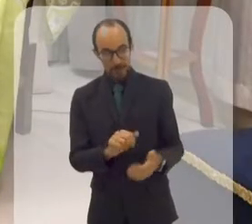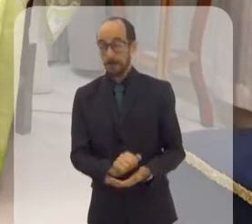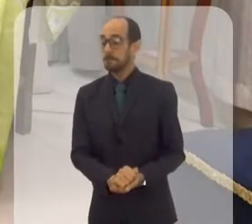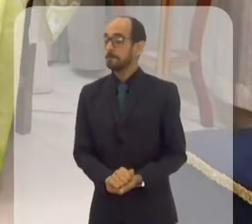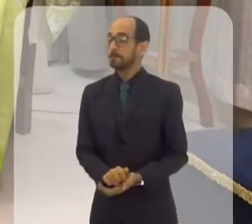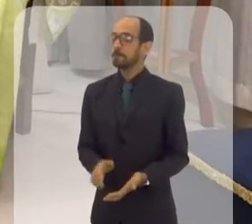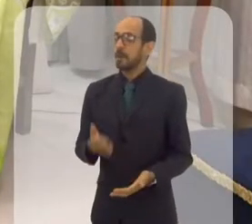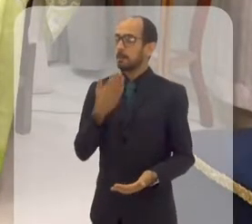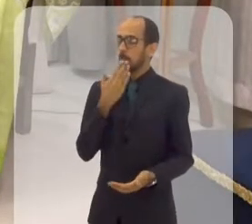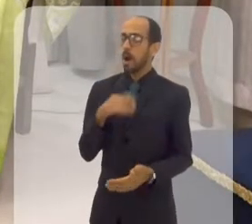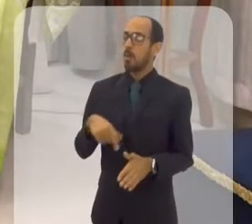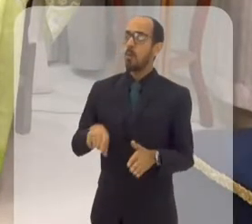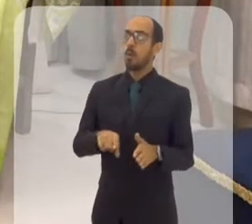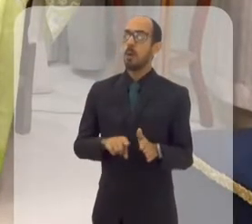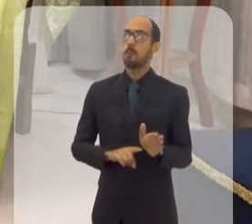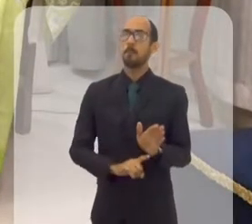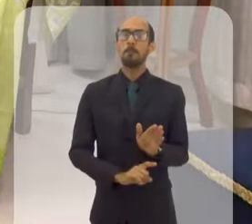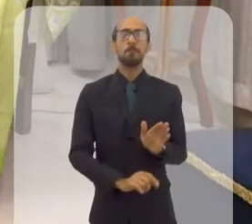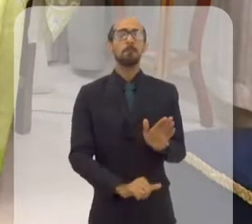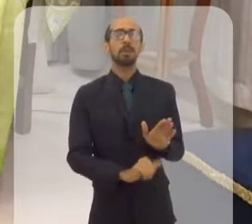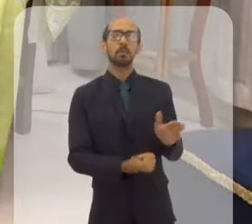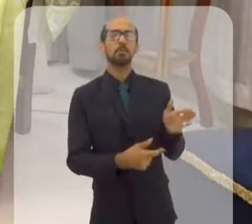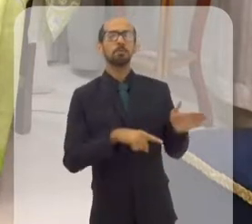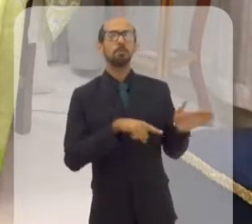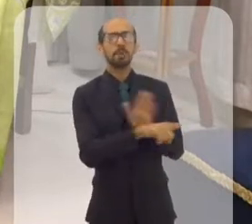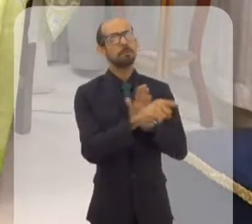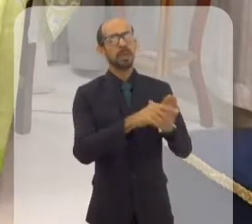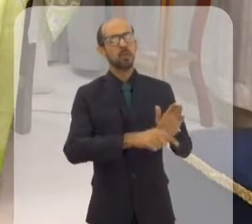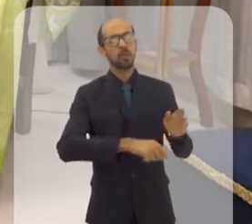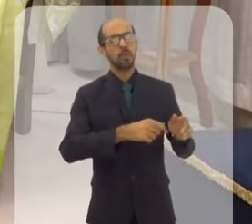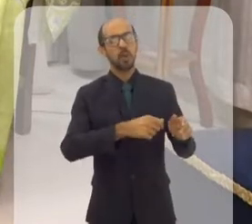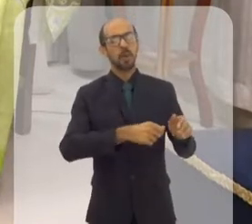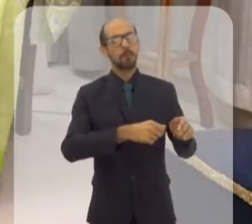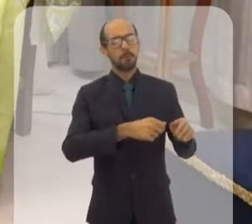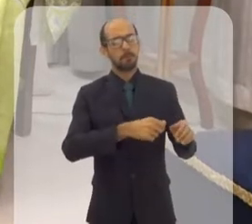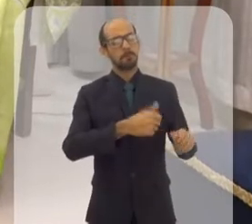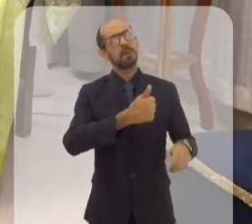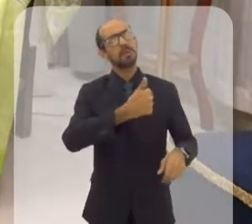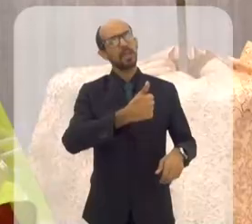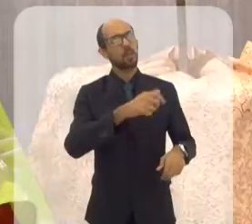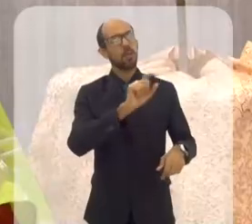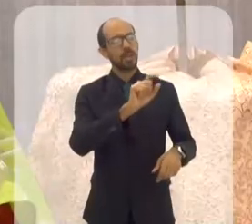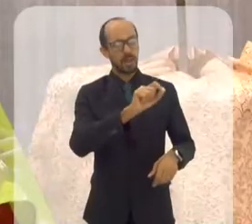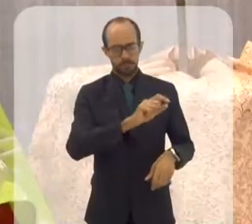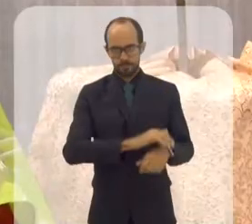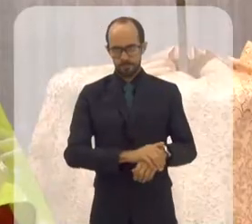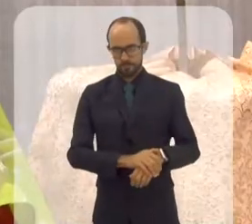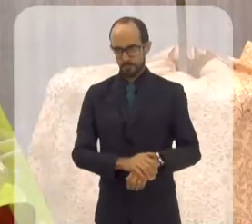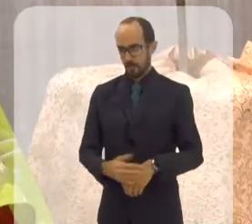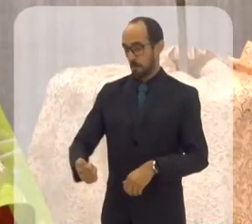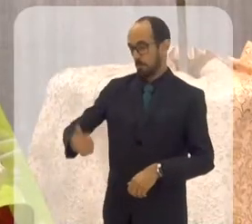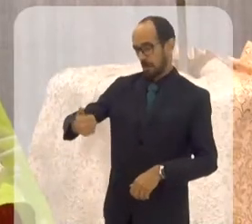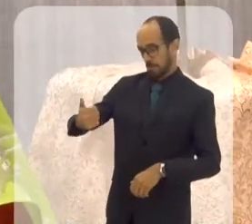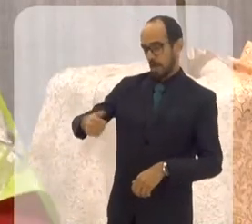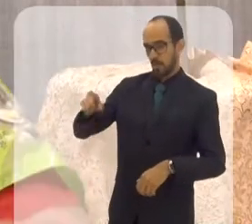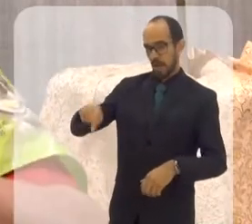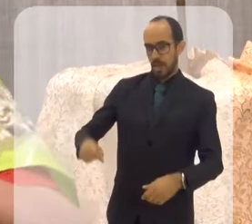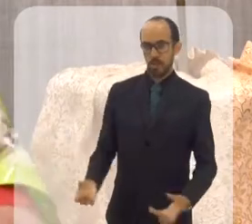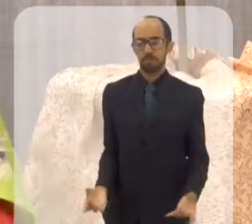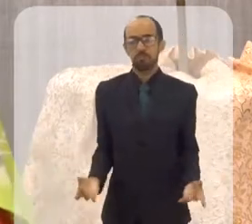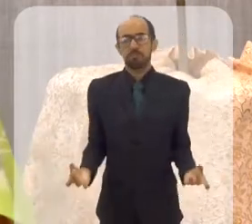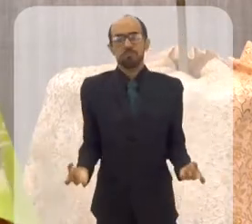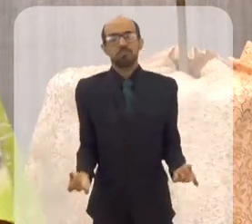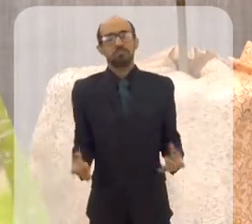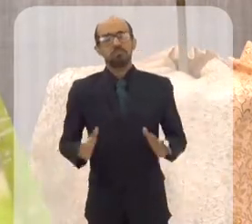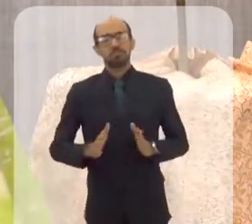Vamos. Qual seria a primeira etapa do yoga? Primeira etapa é um pouquinho só da